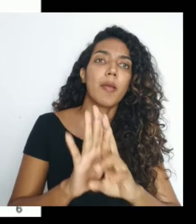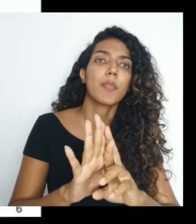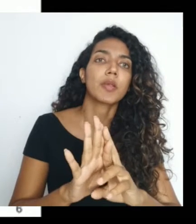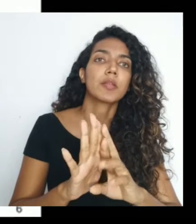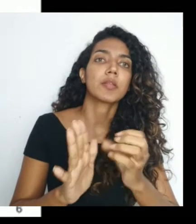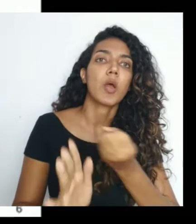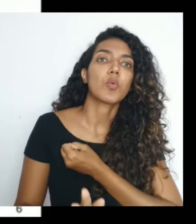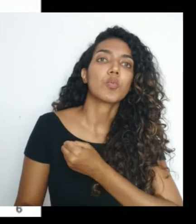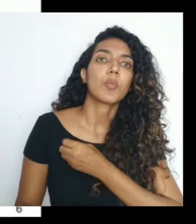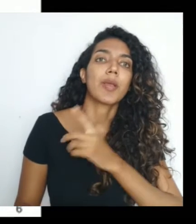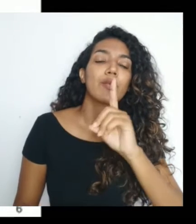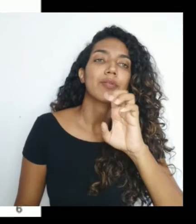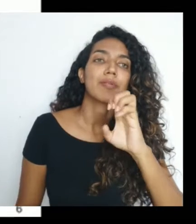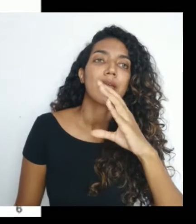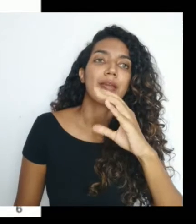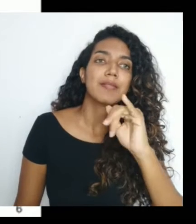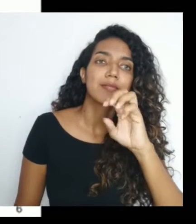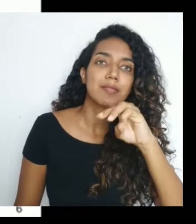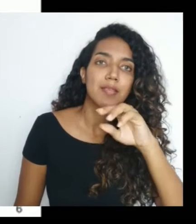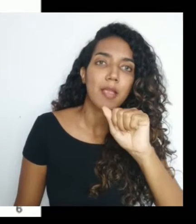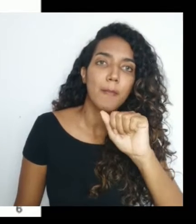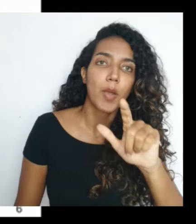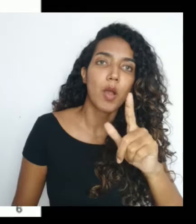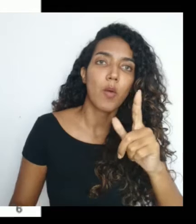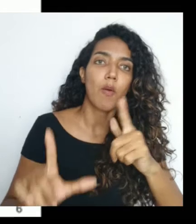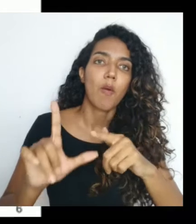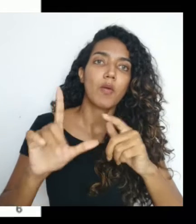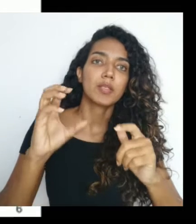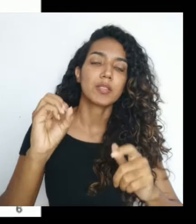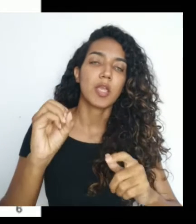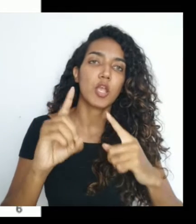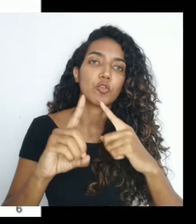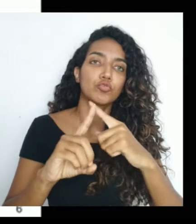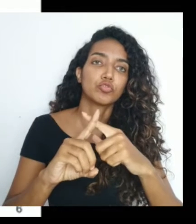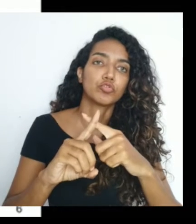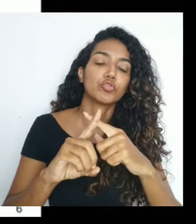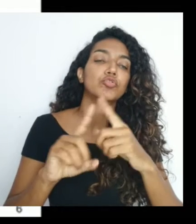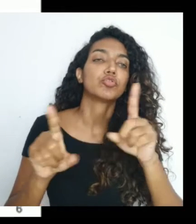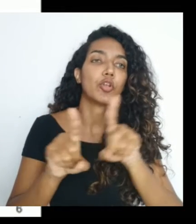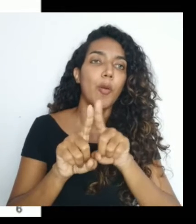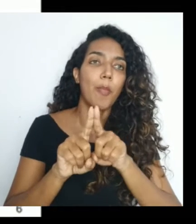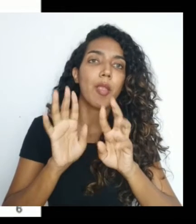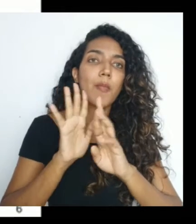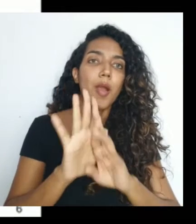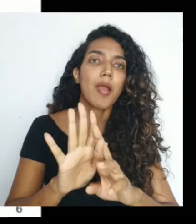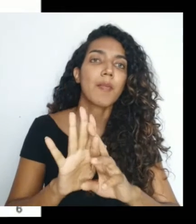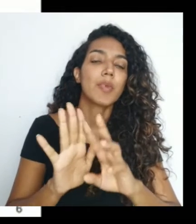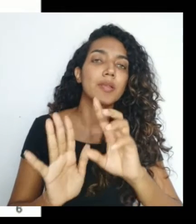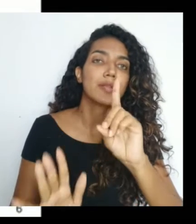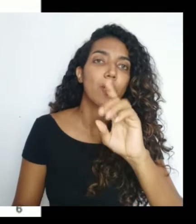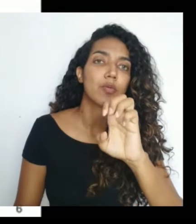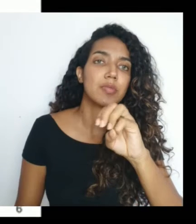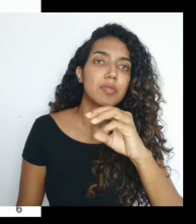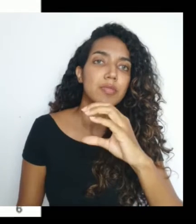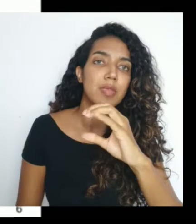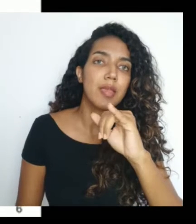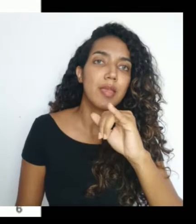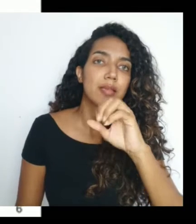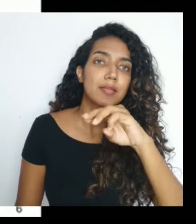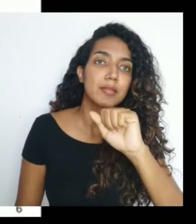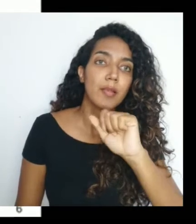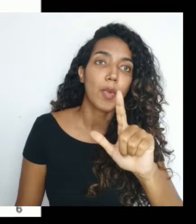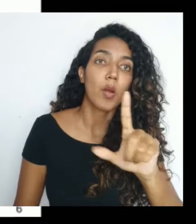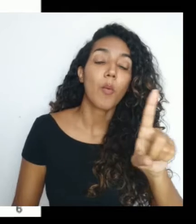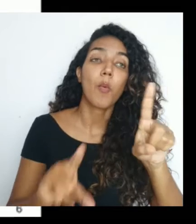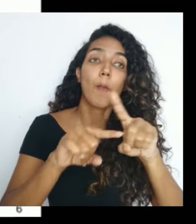F. 0x aqui para representar o hexadecimal também, mas com um L no final. Lembrem-se que um L representa um número